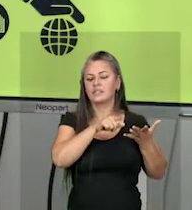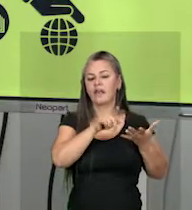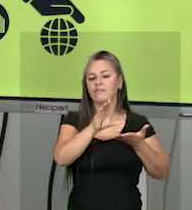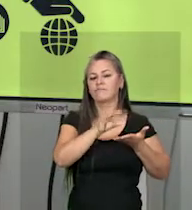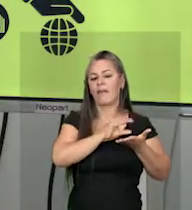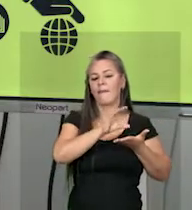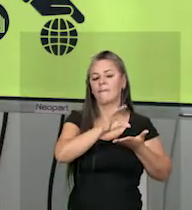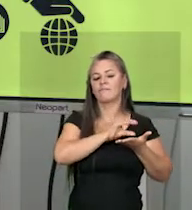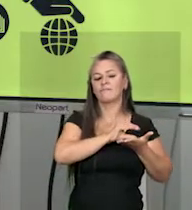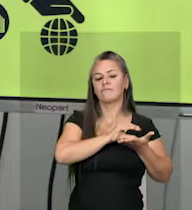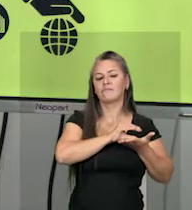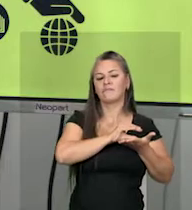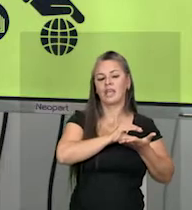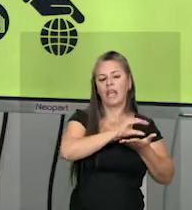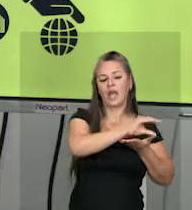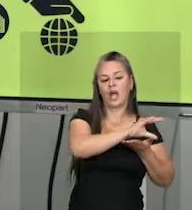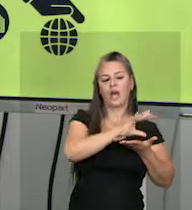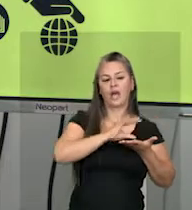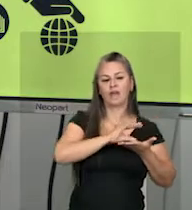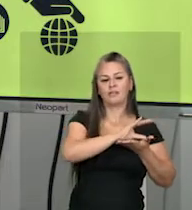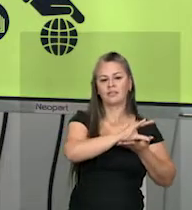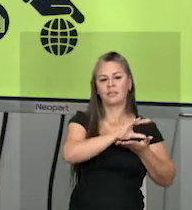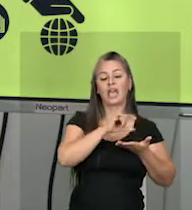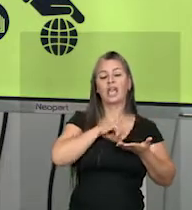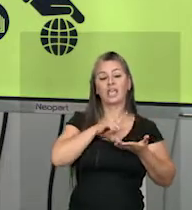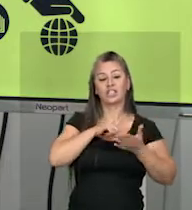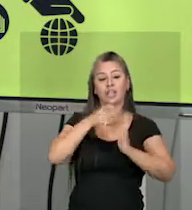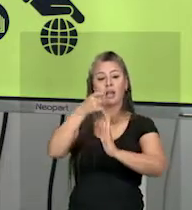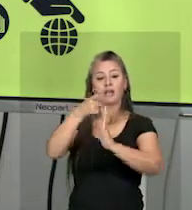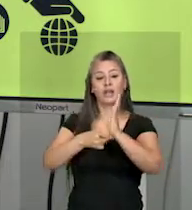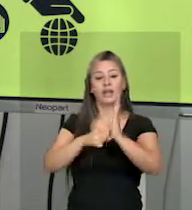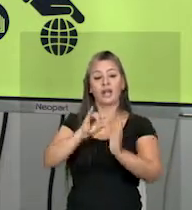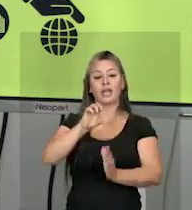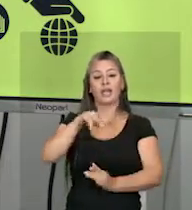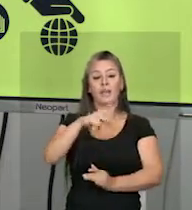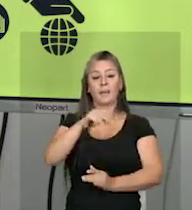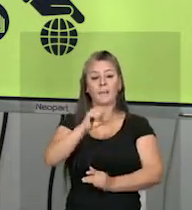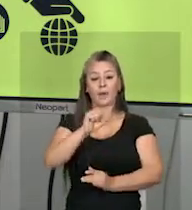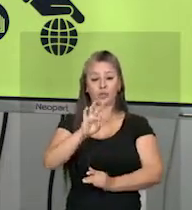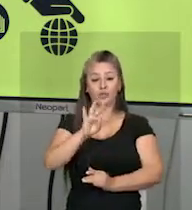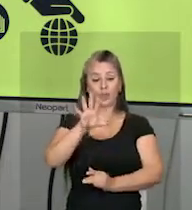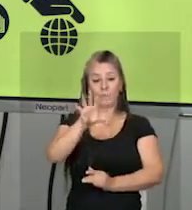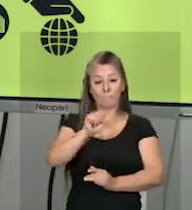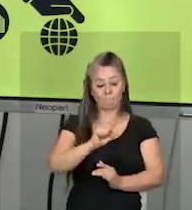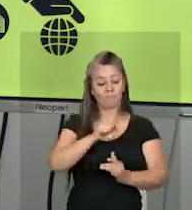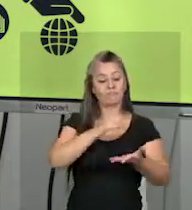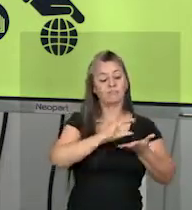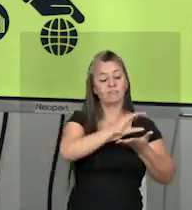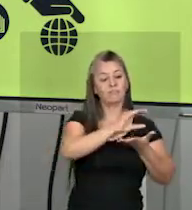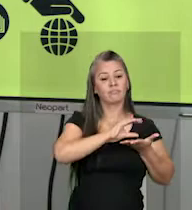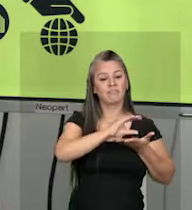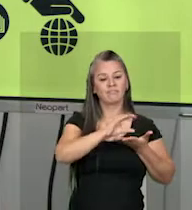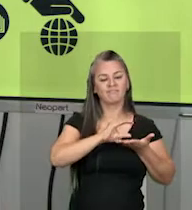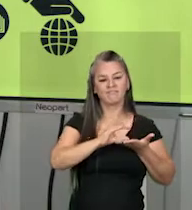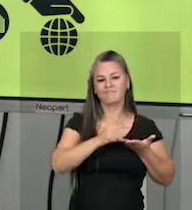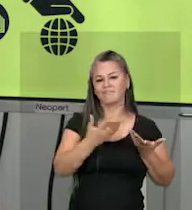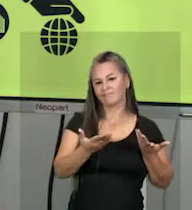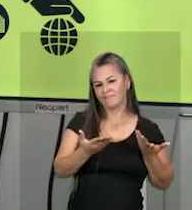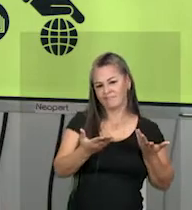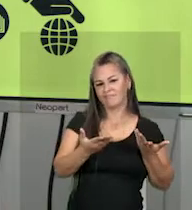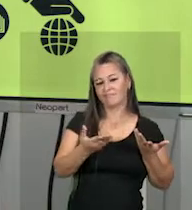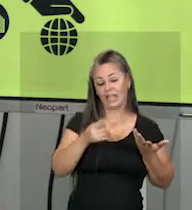esse dinheiro ele vinha, entre outros, dos impostos, né, que eram colocados nas riquezas que circulavam pelos países.